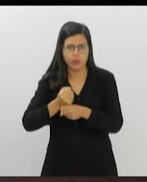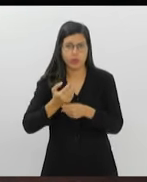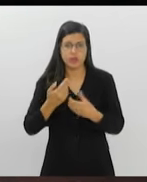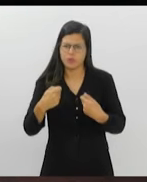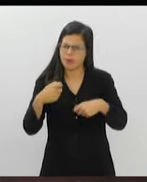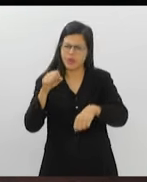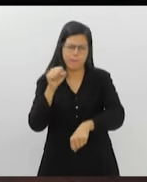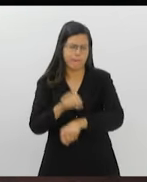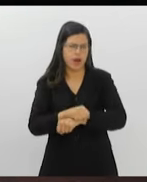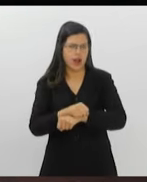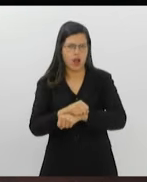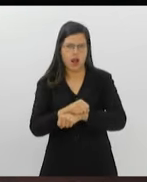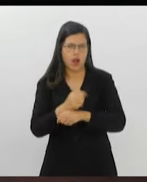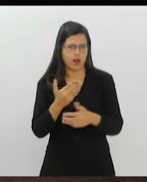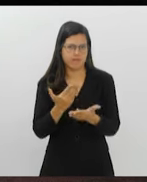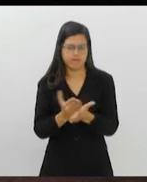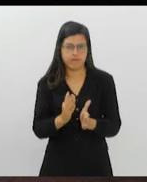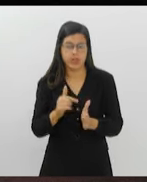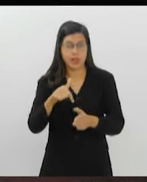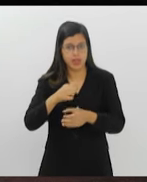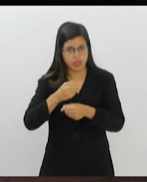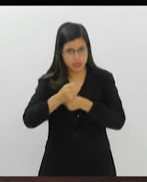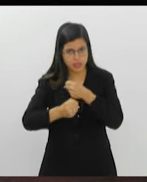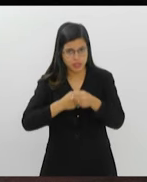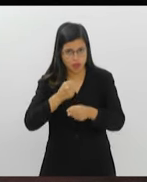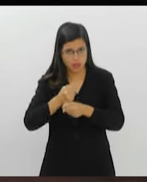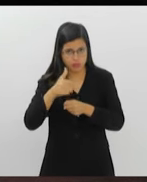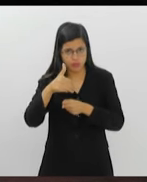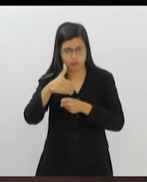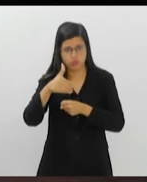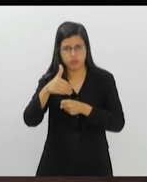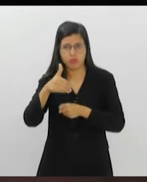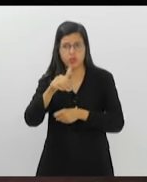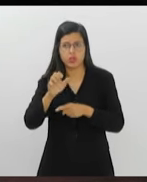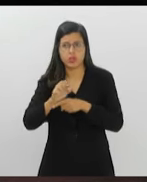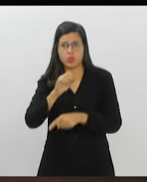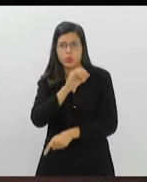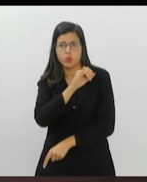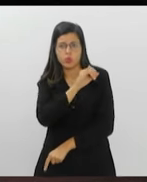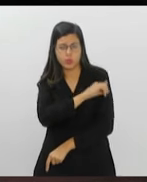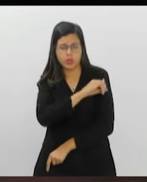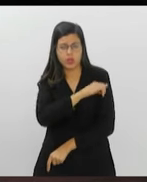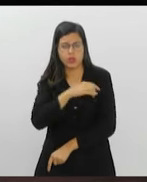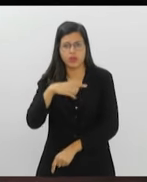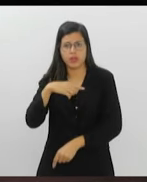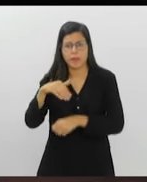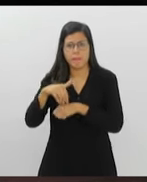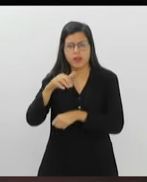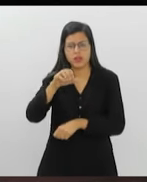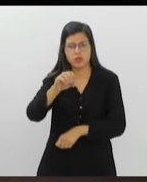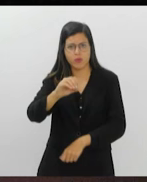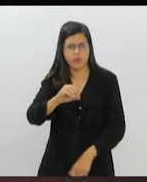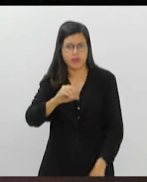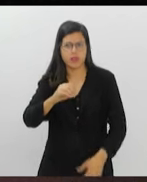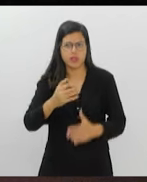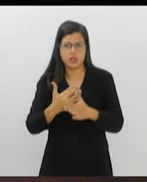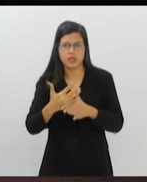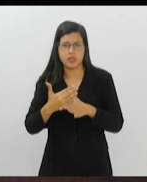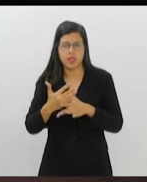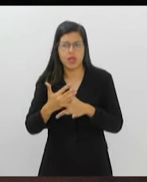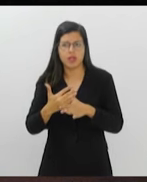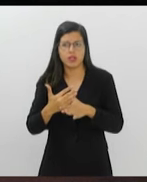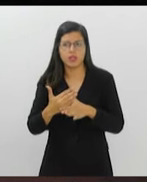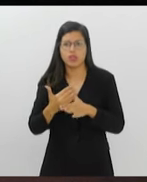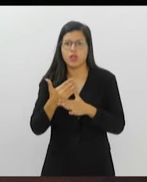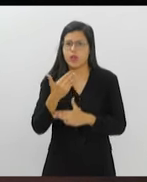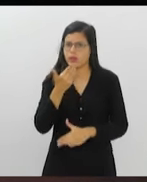nisso. Esse ano, o Estado do Rio tem mais de 90 municípios. E eu clamo a